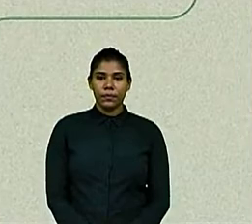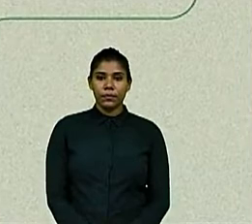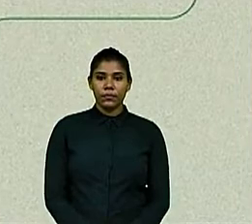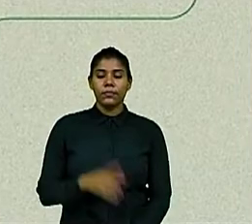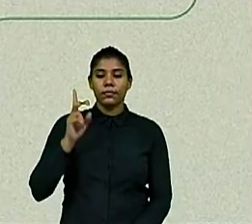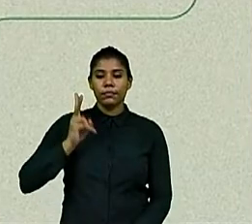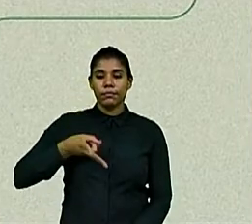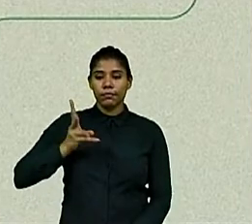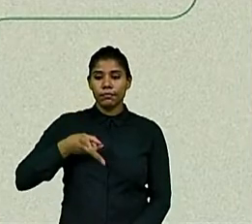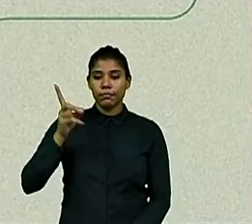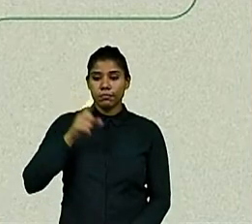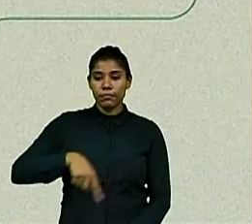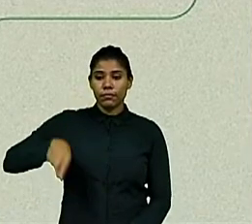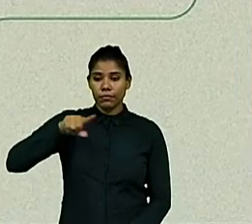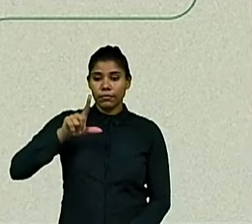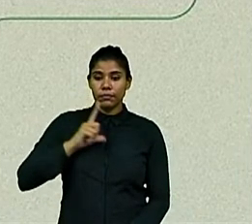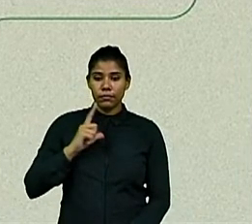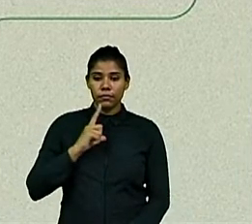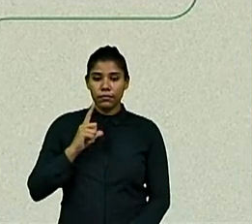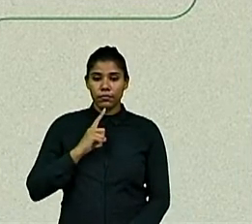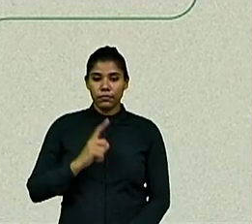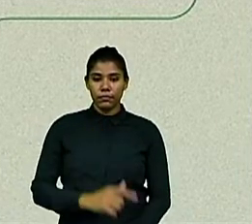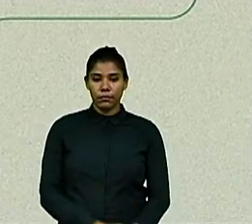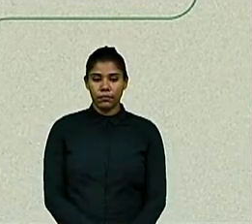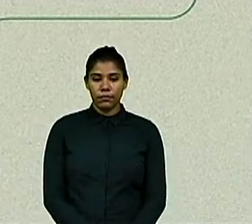tiver pois não